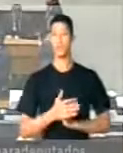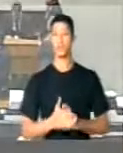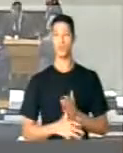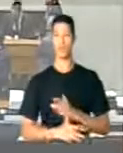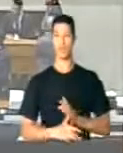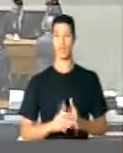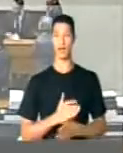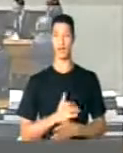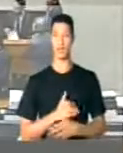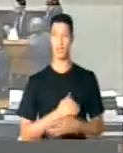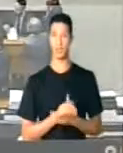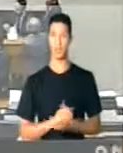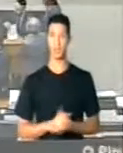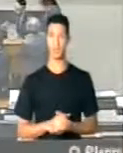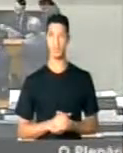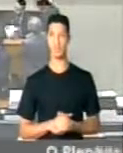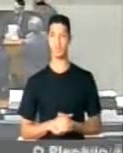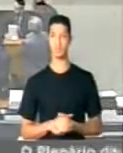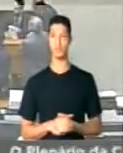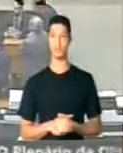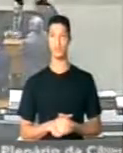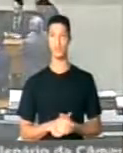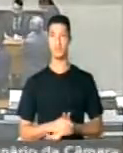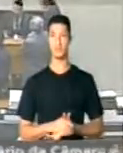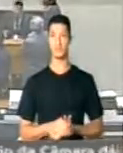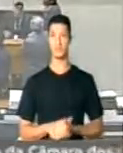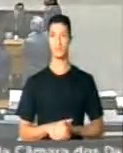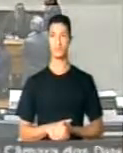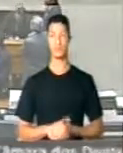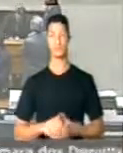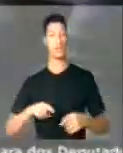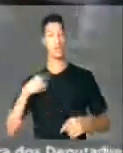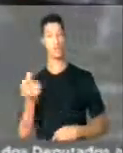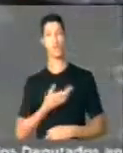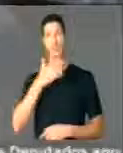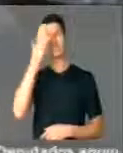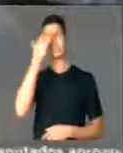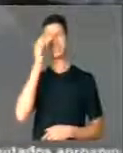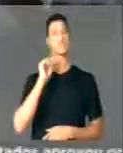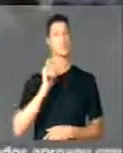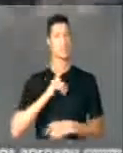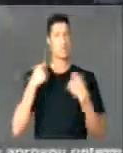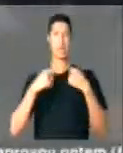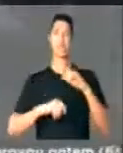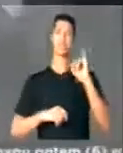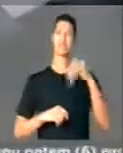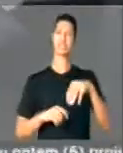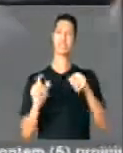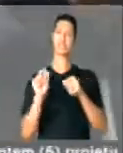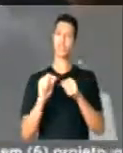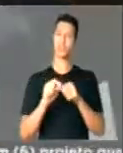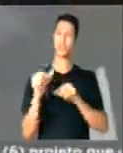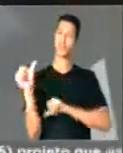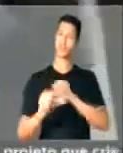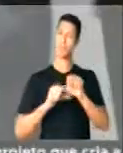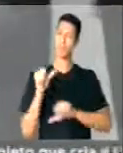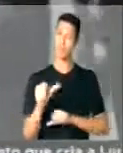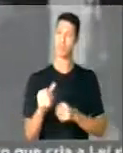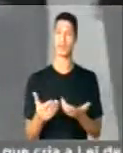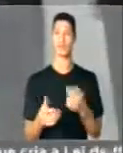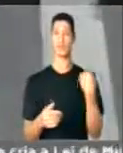senhor presidente. Rede. Só para terminar aqui os partidos. Nós entendemos que existe sim a necessidade de fazer algumas